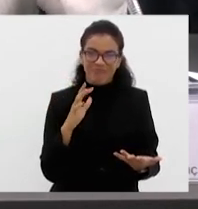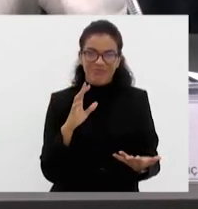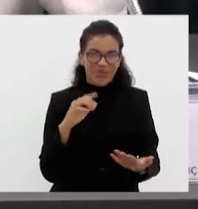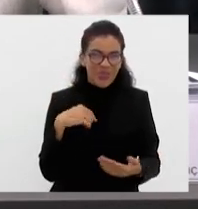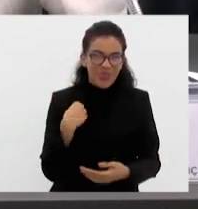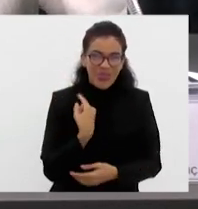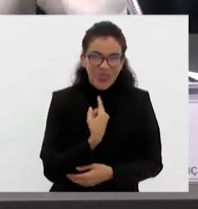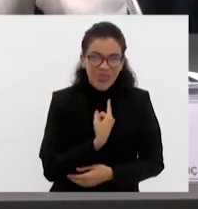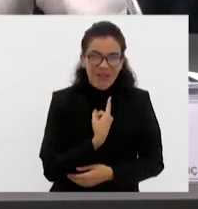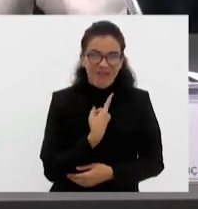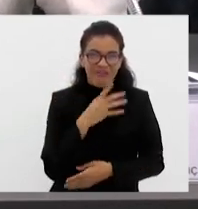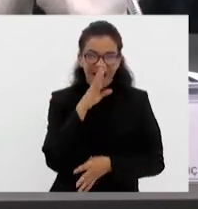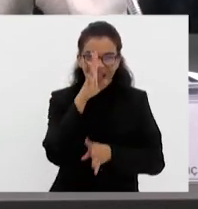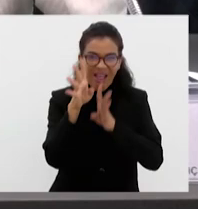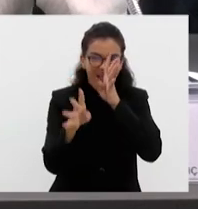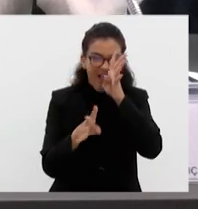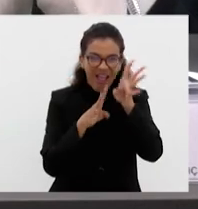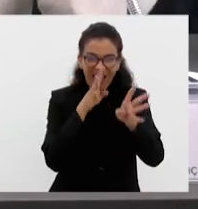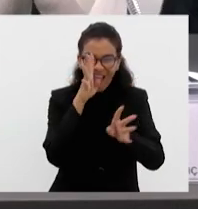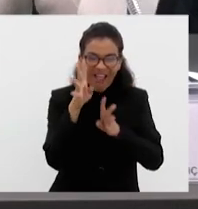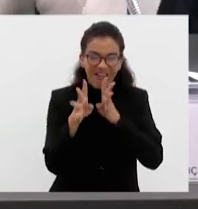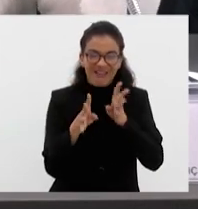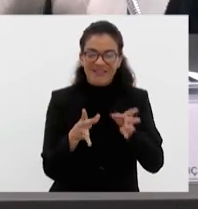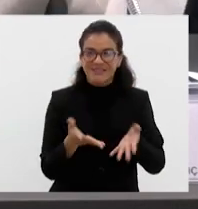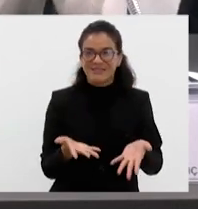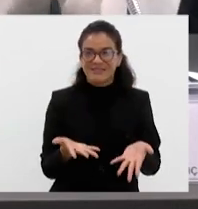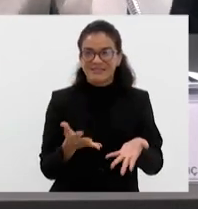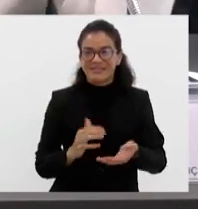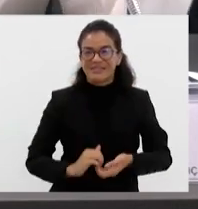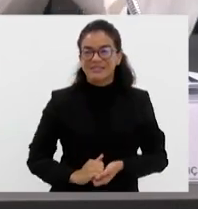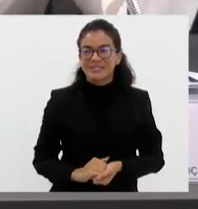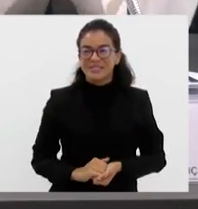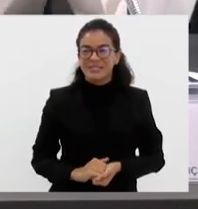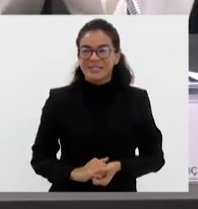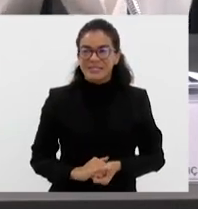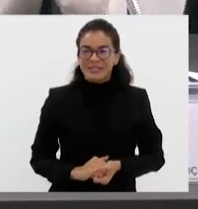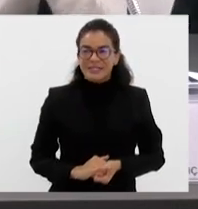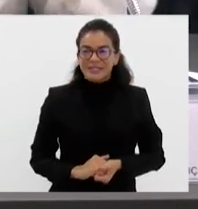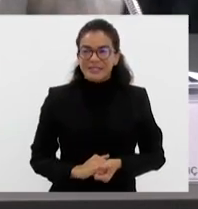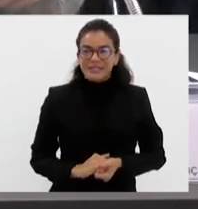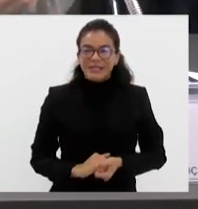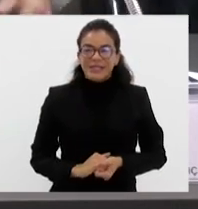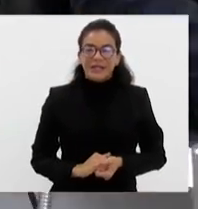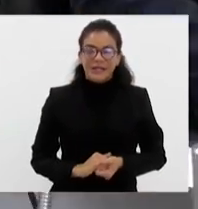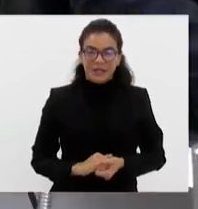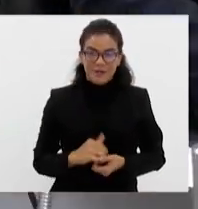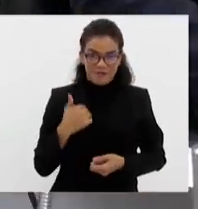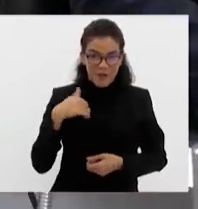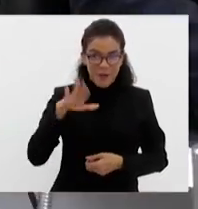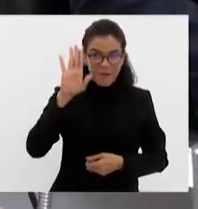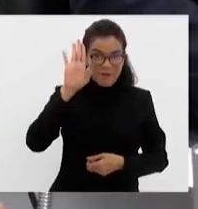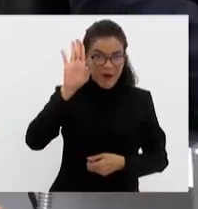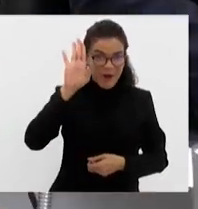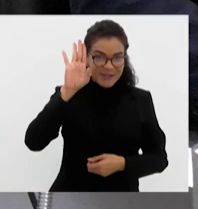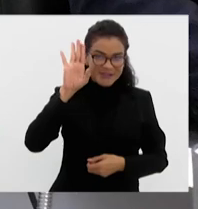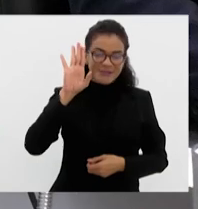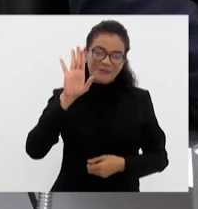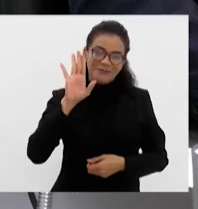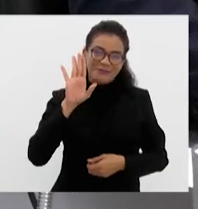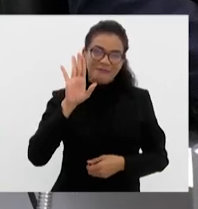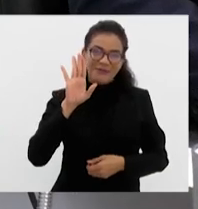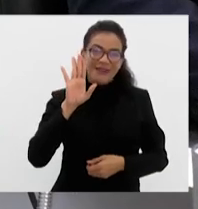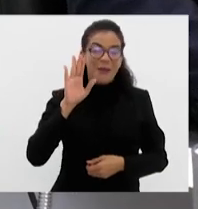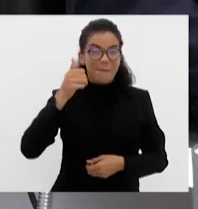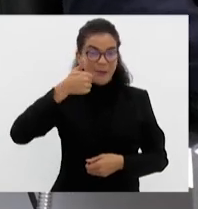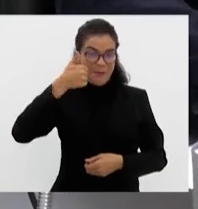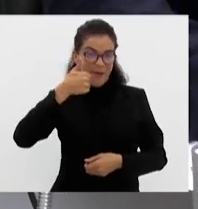uma vez, investidores do nosso estado. Deputado Luiz Paulo, Vossa Excelência vai fazer uso da palavra, mas eu vou mencionar a Vossa Excelência antes da minha fala e vou dar o direito a Vossa Excelência